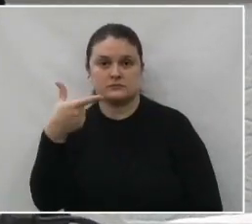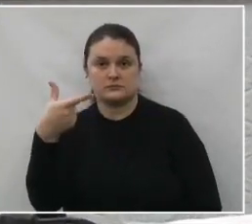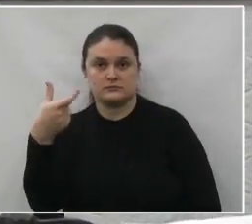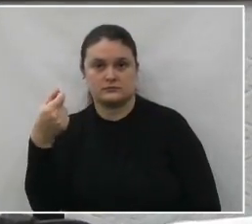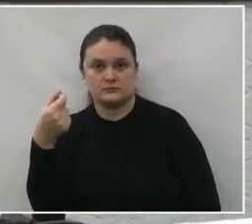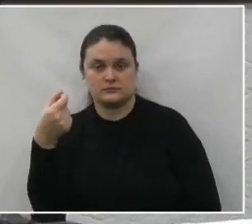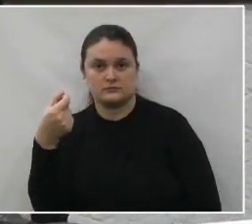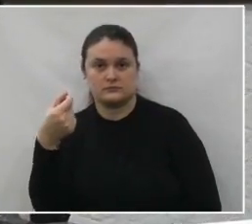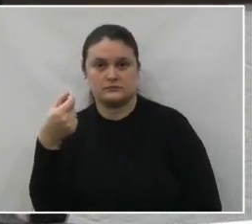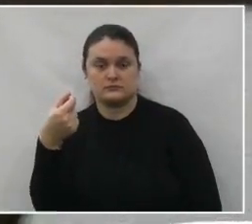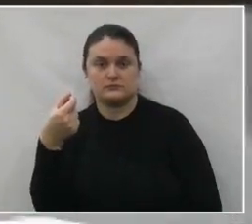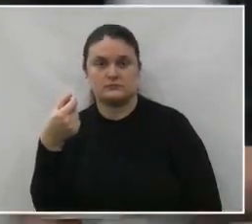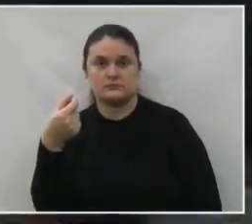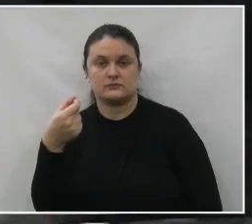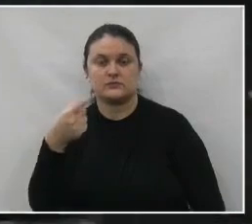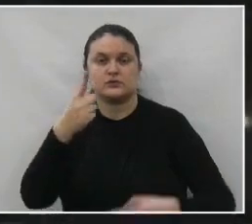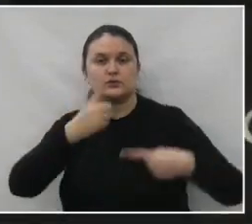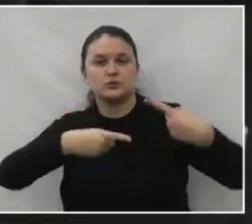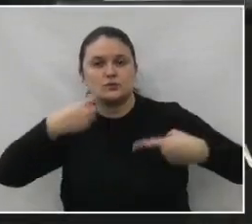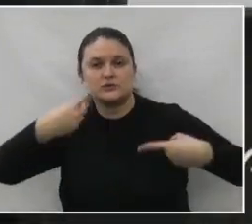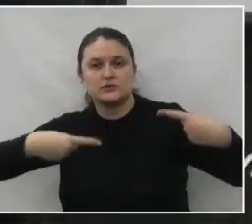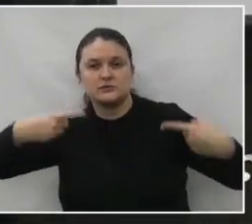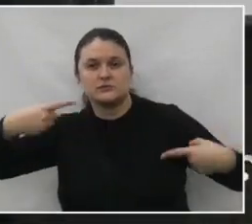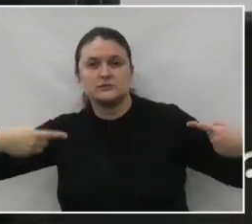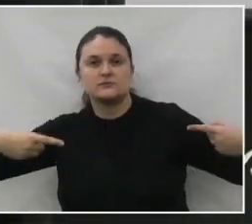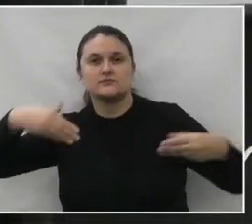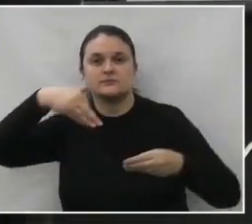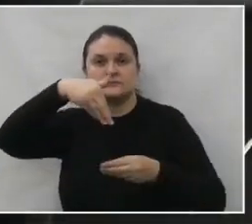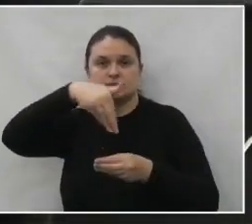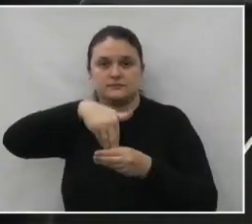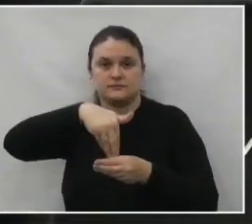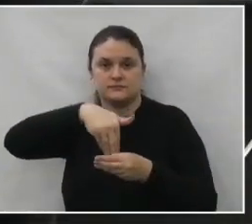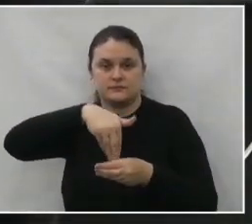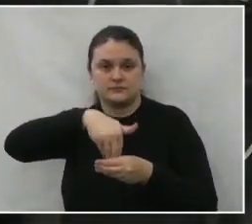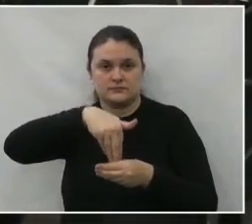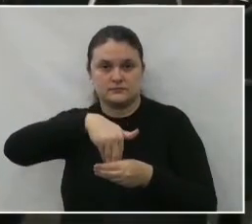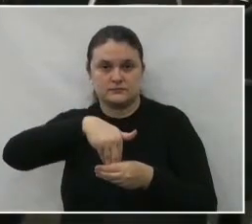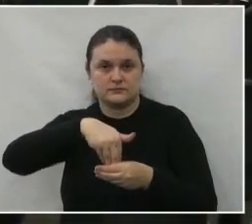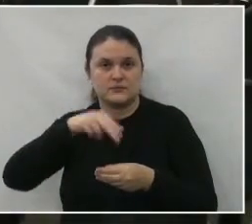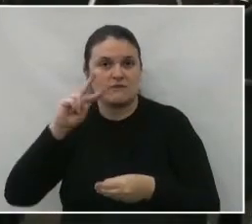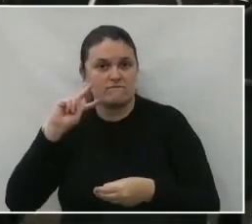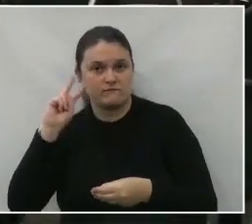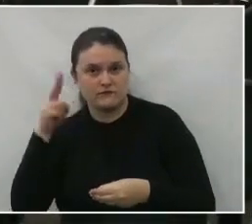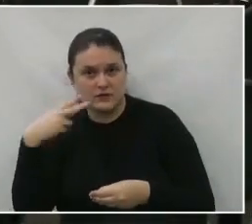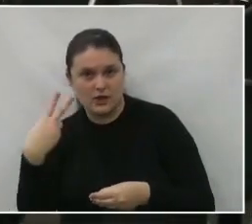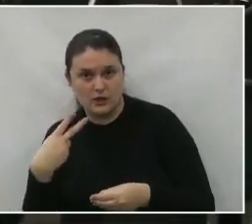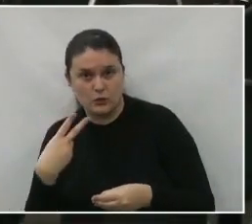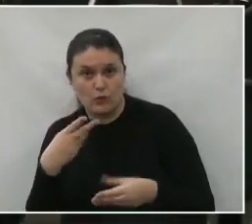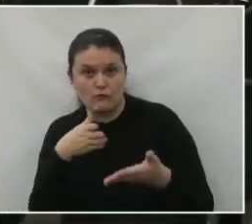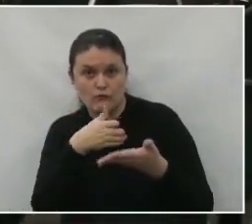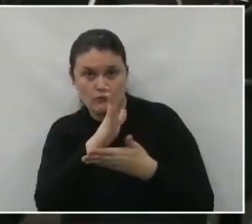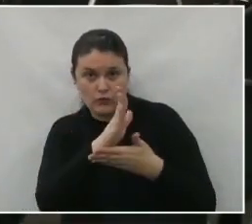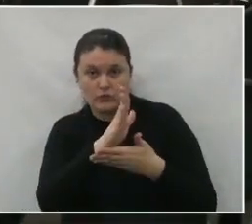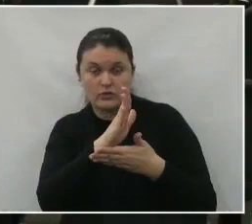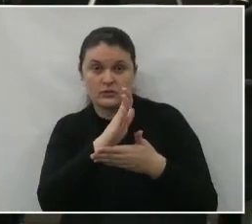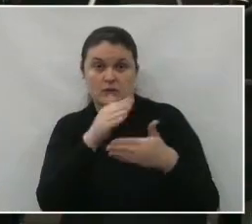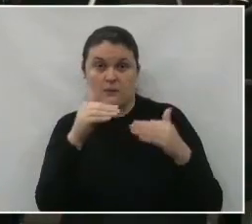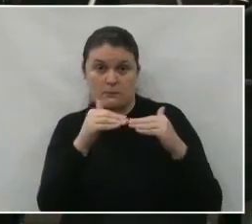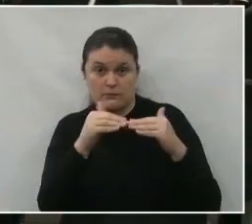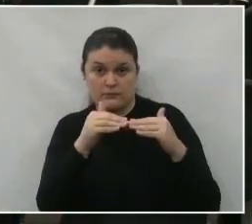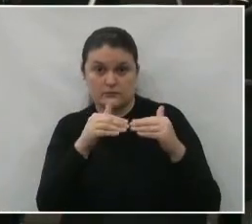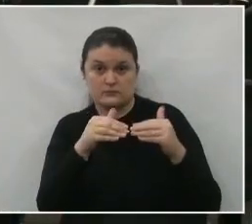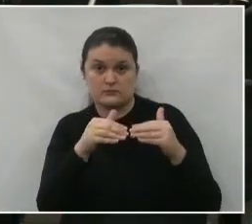27/2020. Está em discussão. Em votação, senhores vereadores que aprovam, permaneçam como